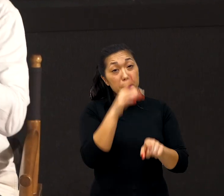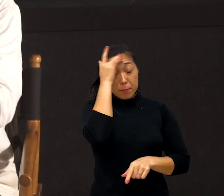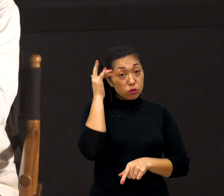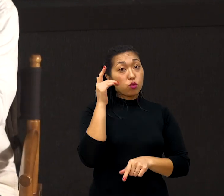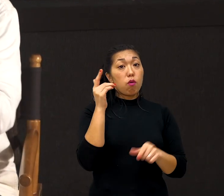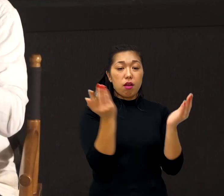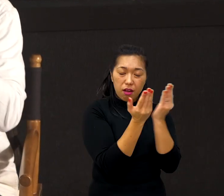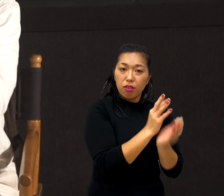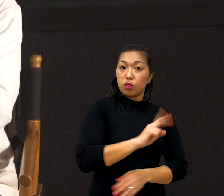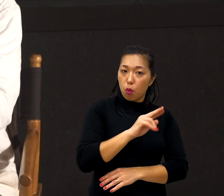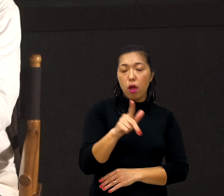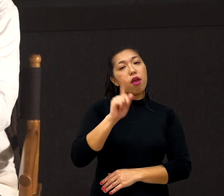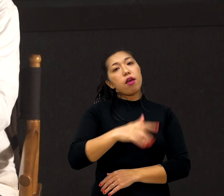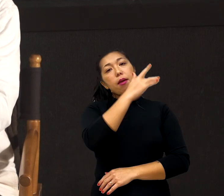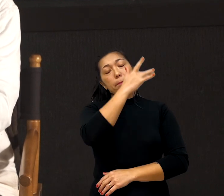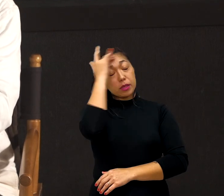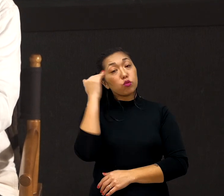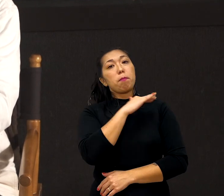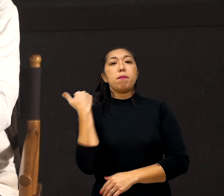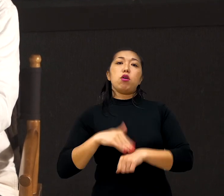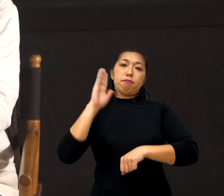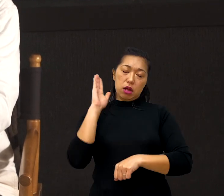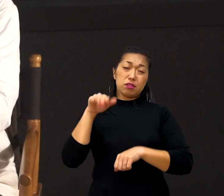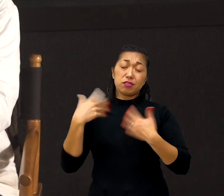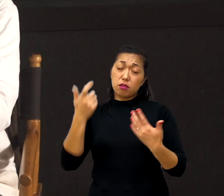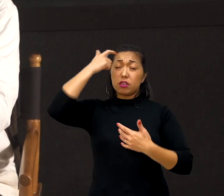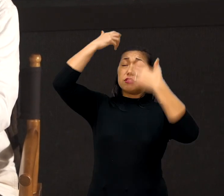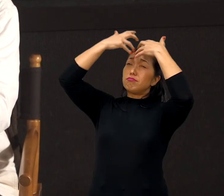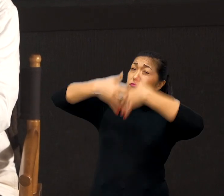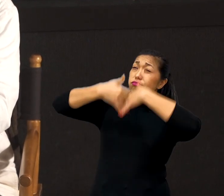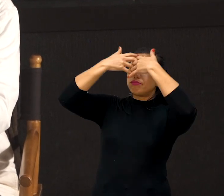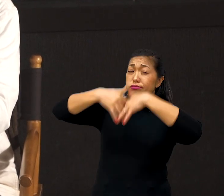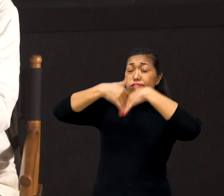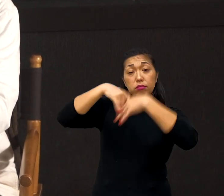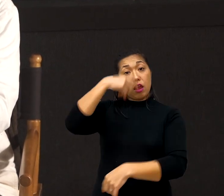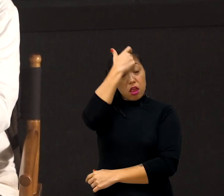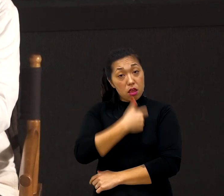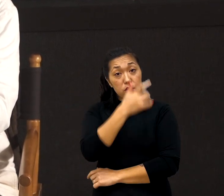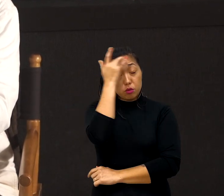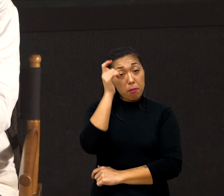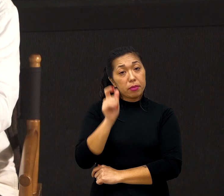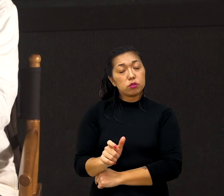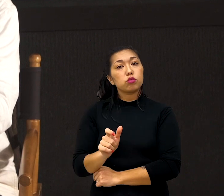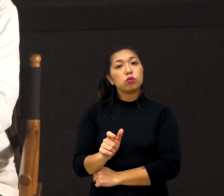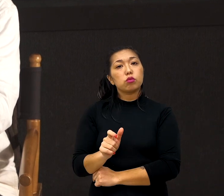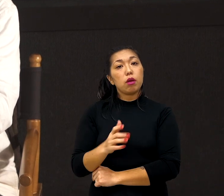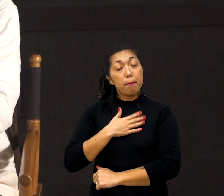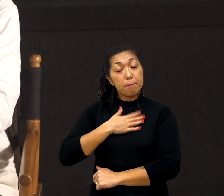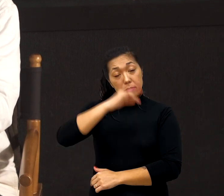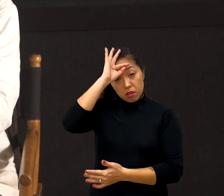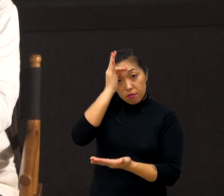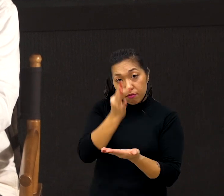Então, são reflexões, né? Eu sou uma pessoa que a minha